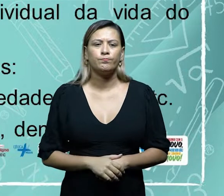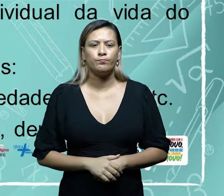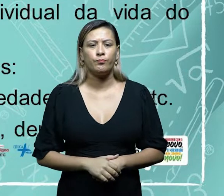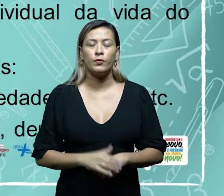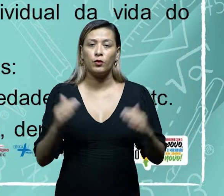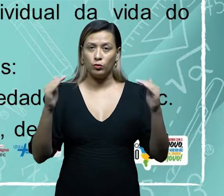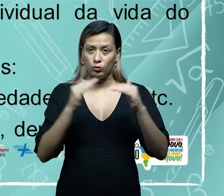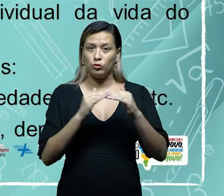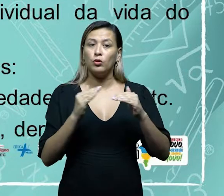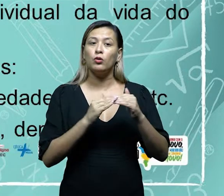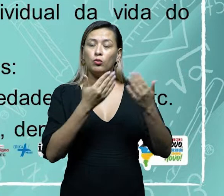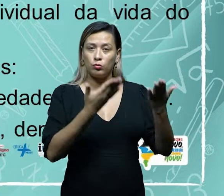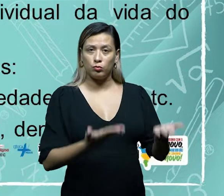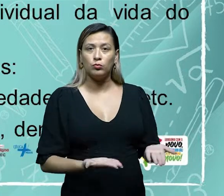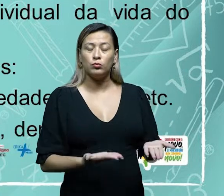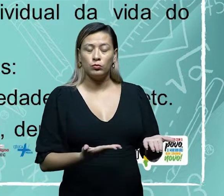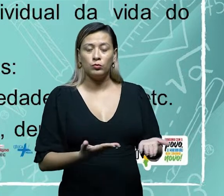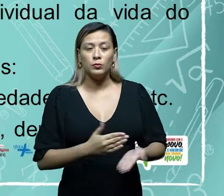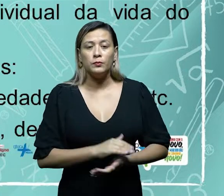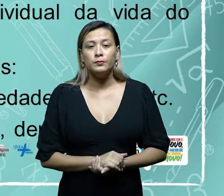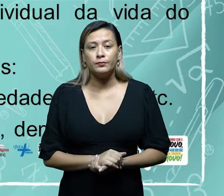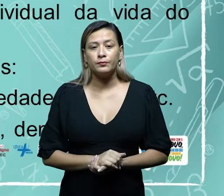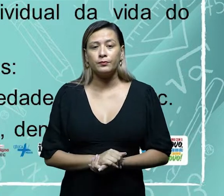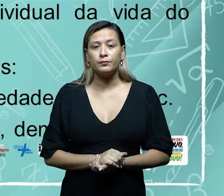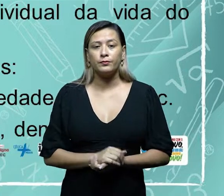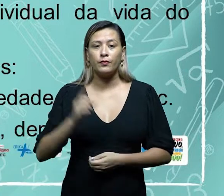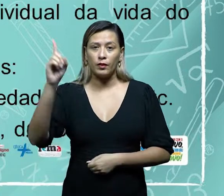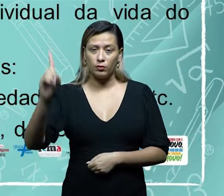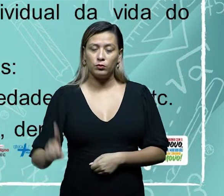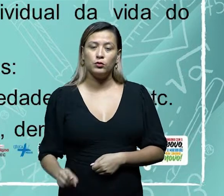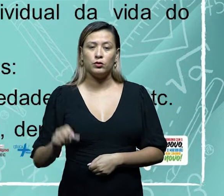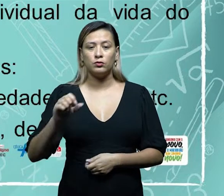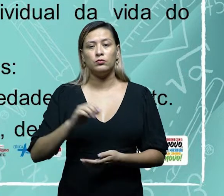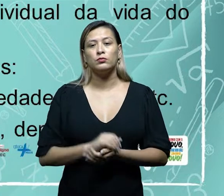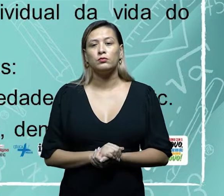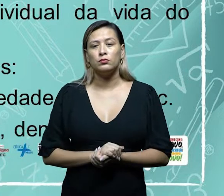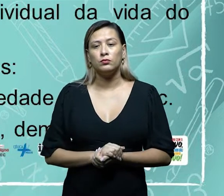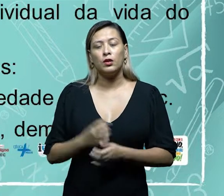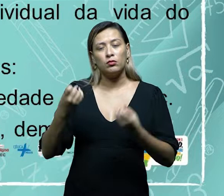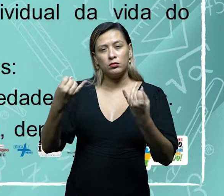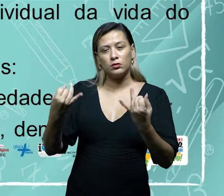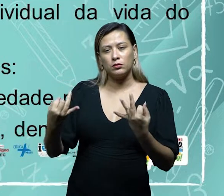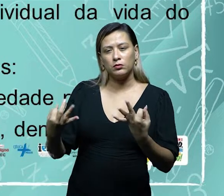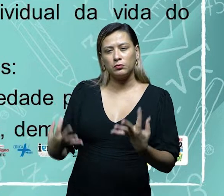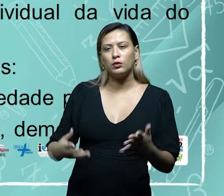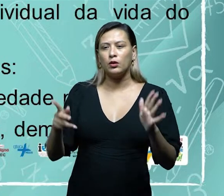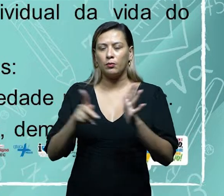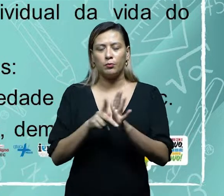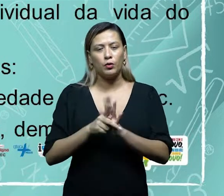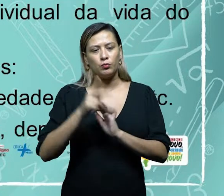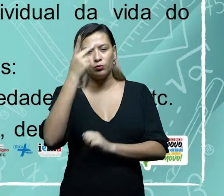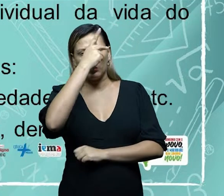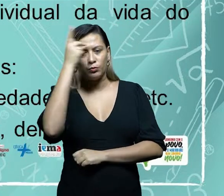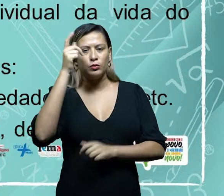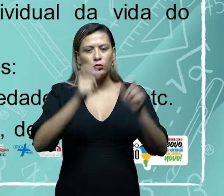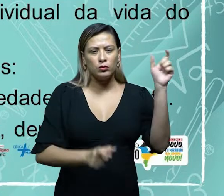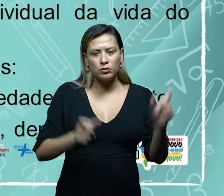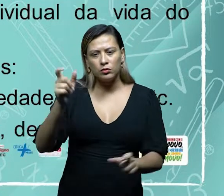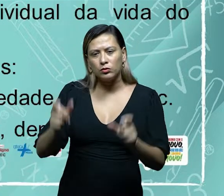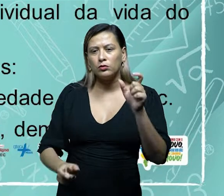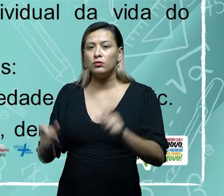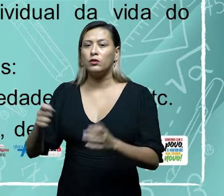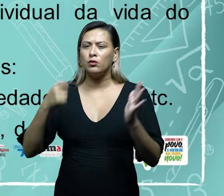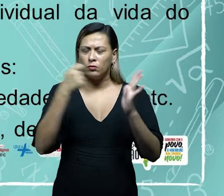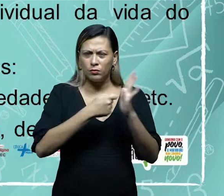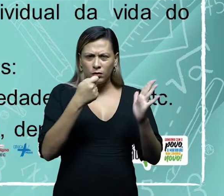nosso material, são direitos subjetivos, pois são direitos tutelados por todos os indivíduos e infligem o dever